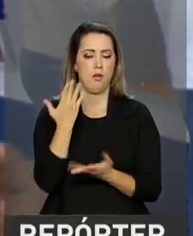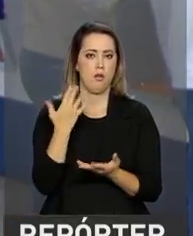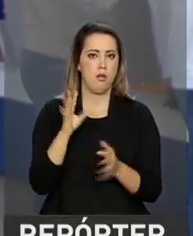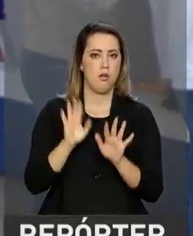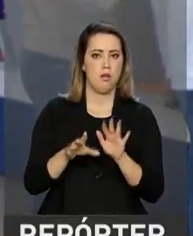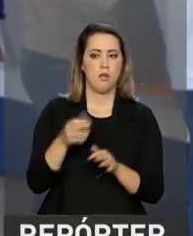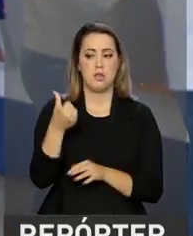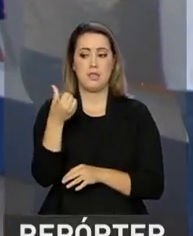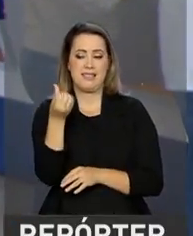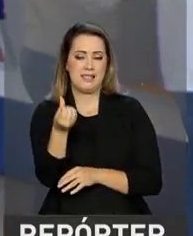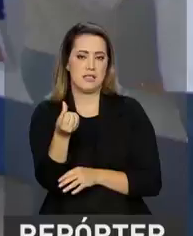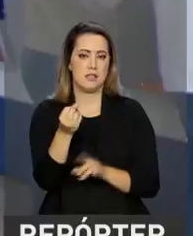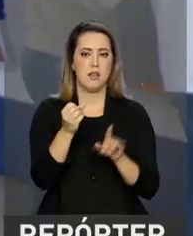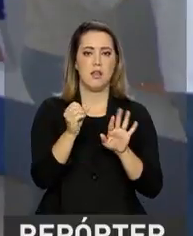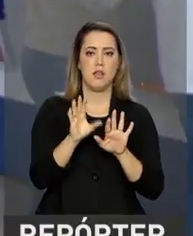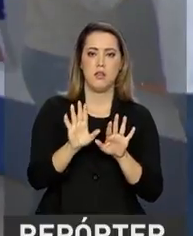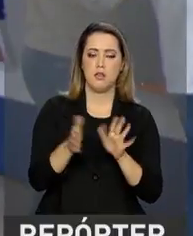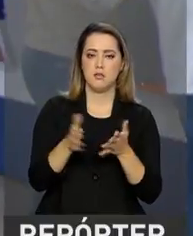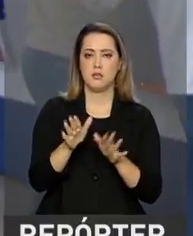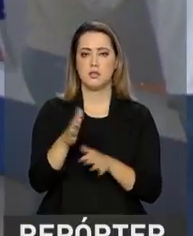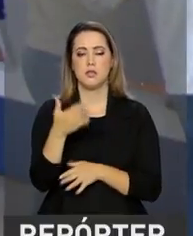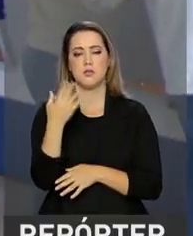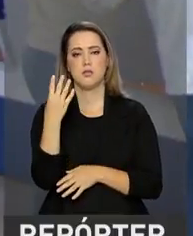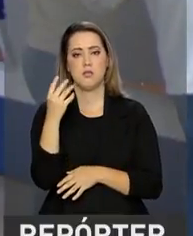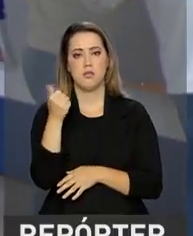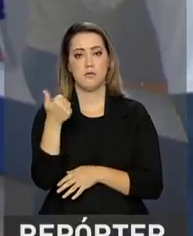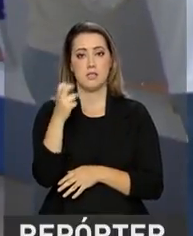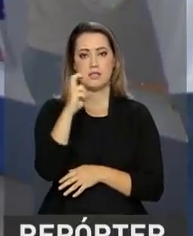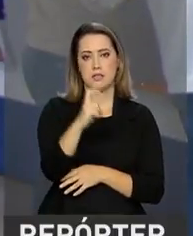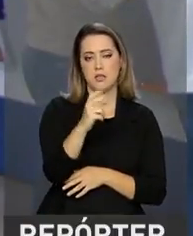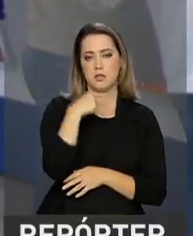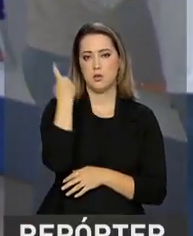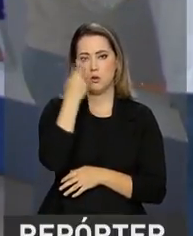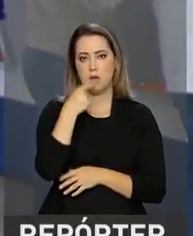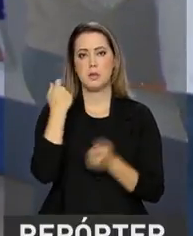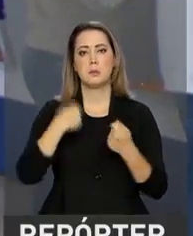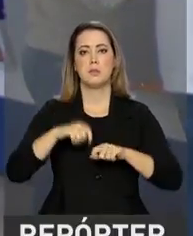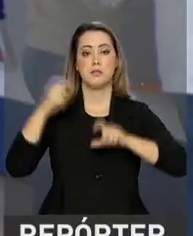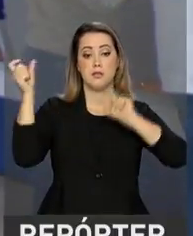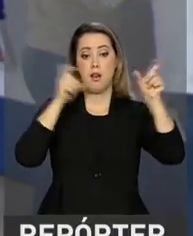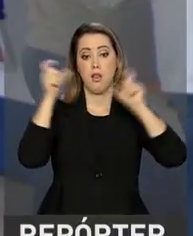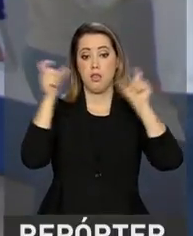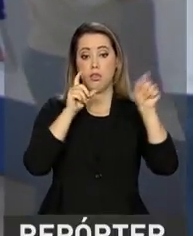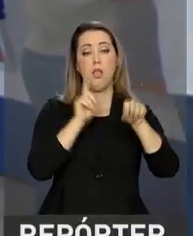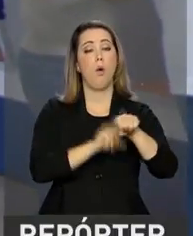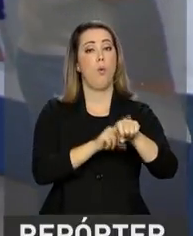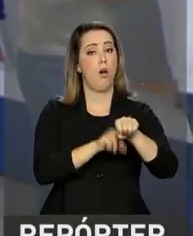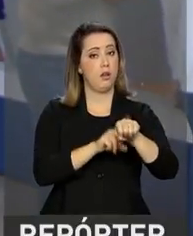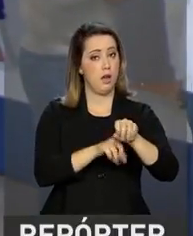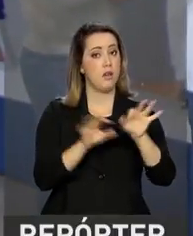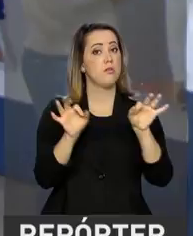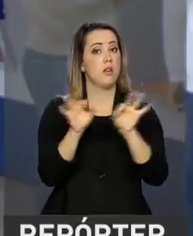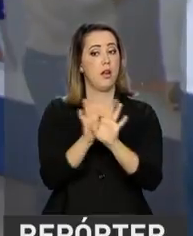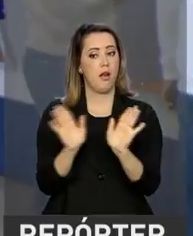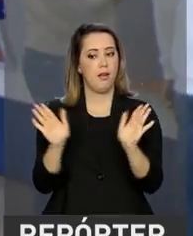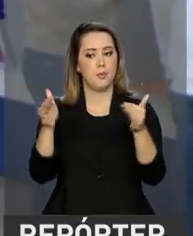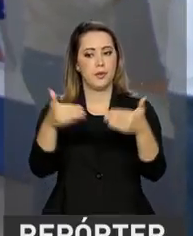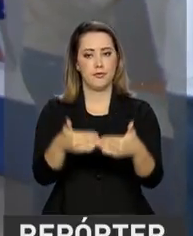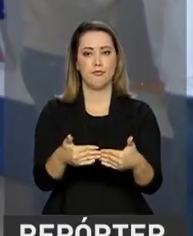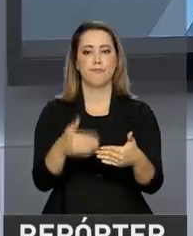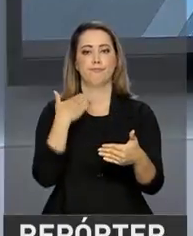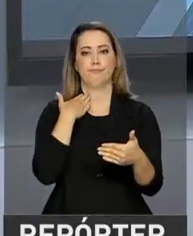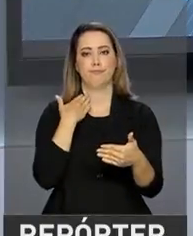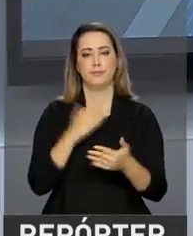termina às 16 horas tem localidades que termina às 15 horas então nós alertamos o trabalhador também para seguir esses